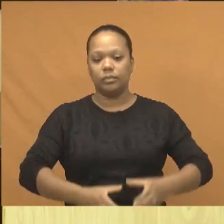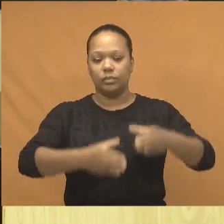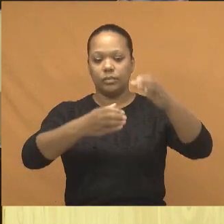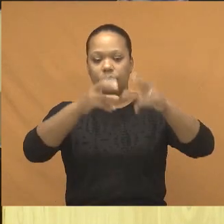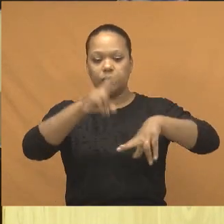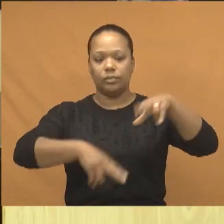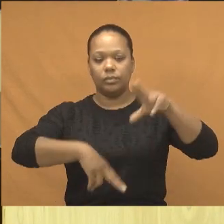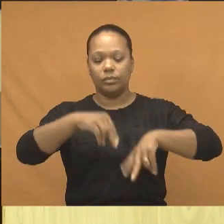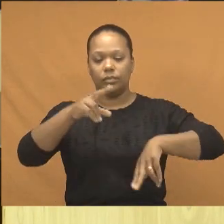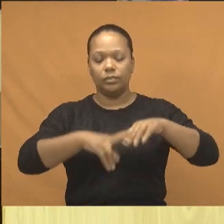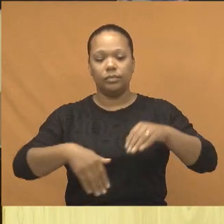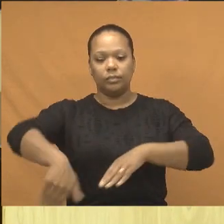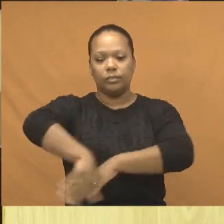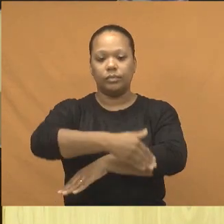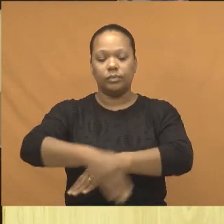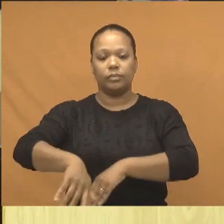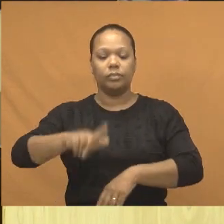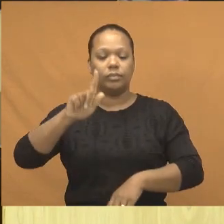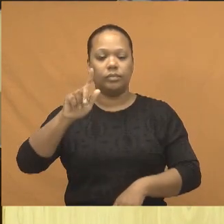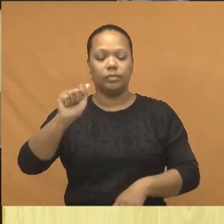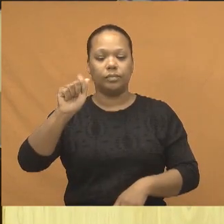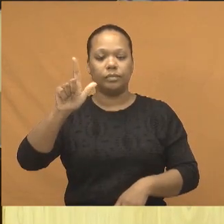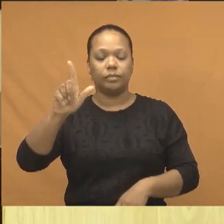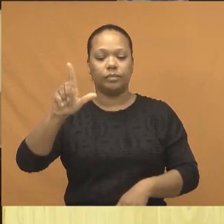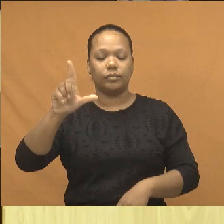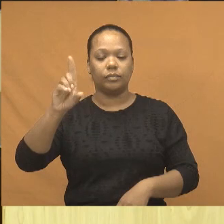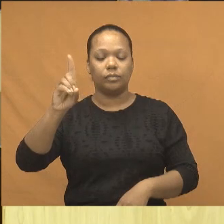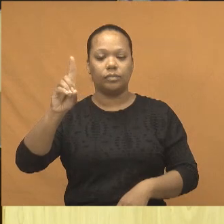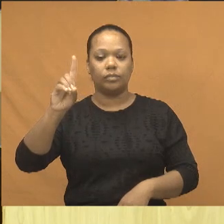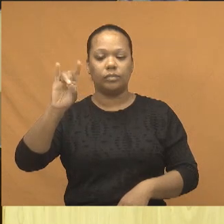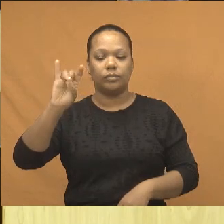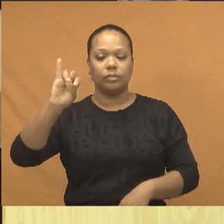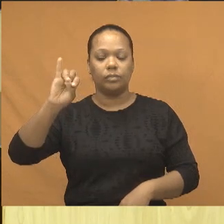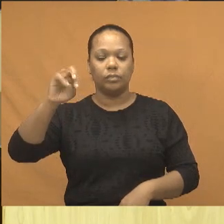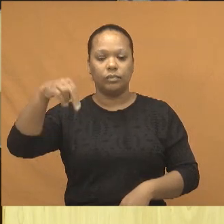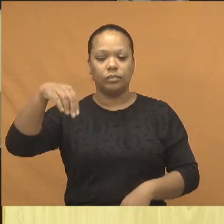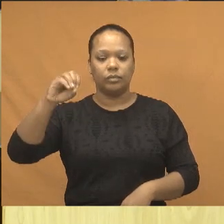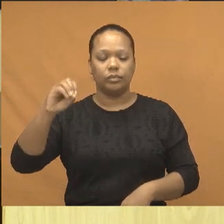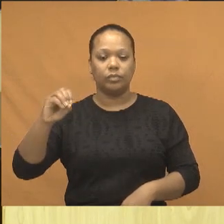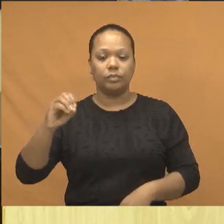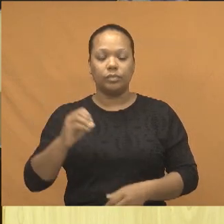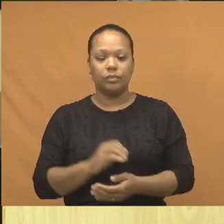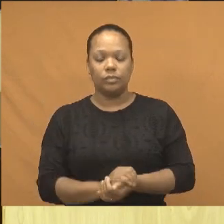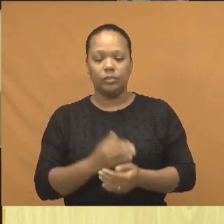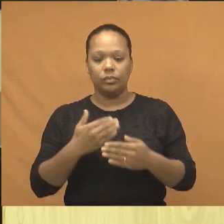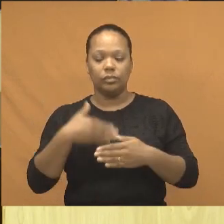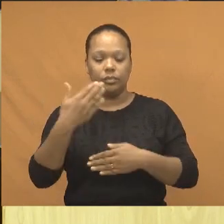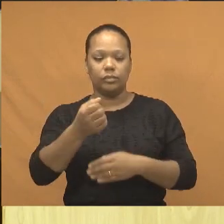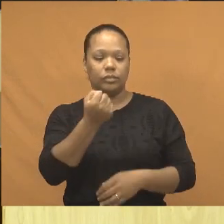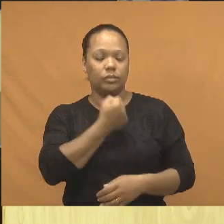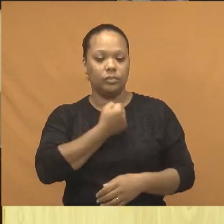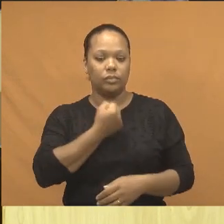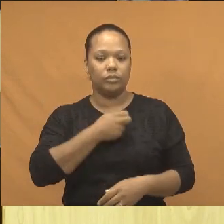madeira existentes na estrada Galdino Teodoro de Resende, estando um deles localizado defronte do número